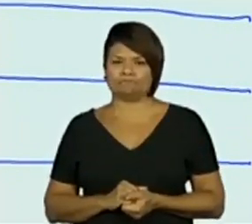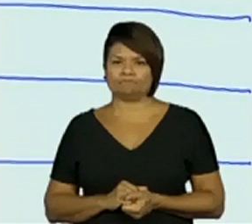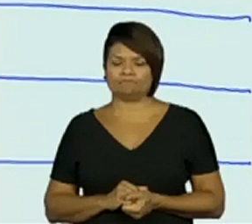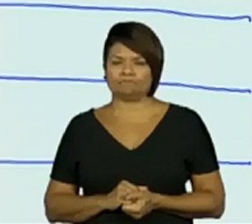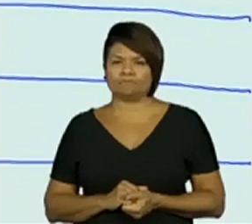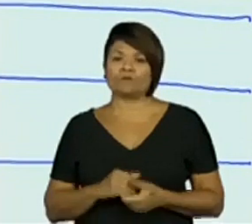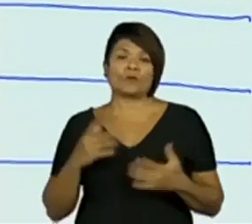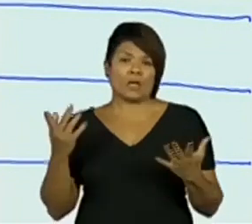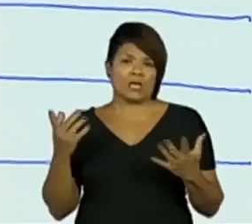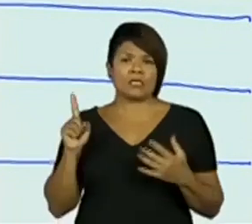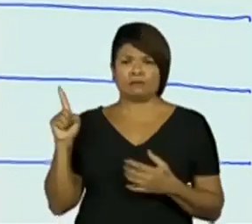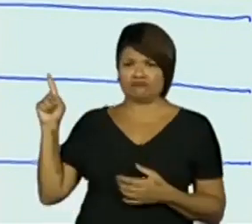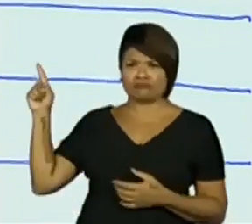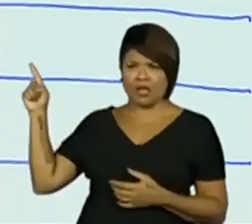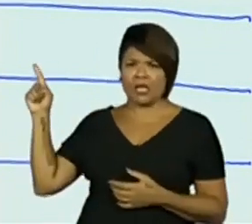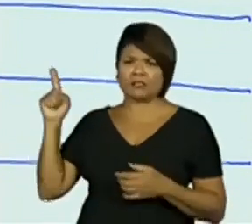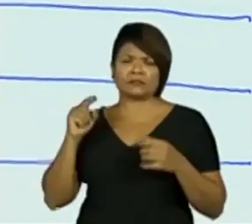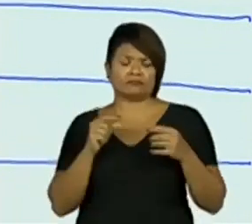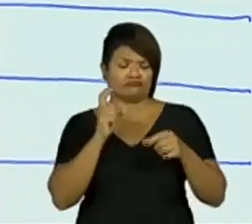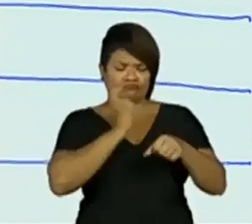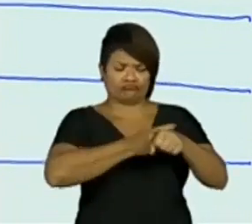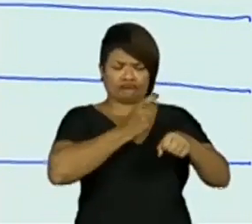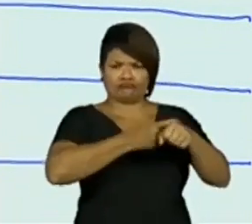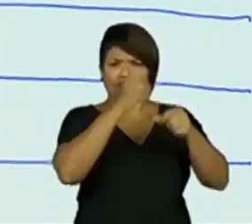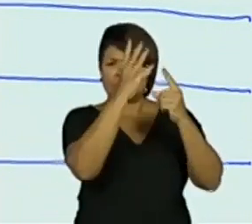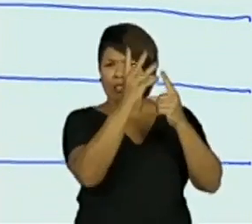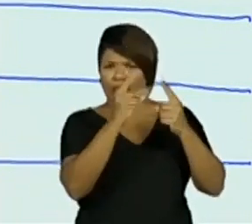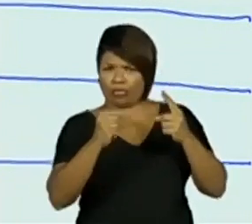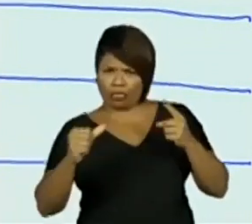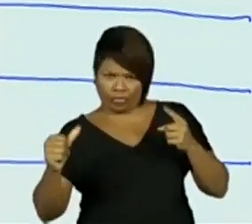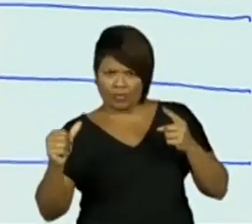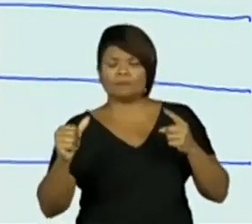que é um exemplo de transformação reversível.